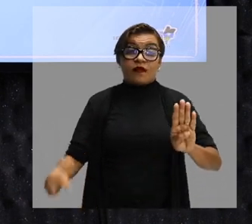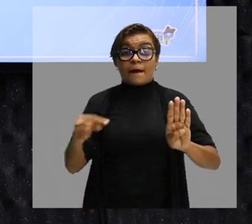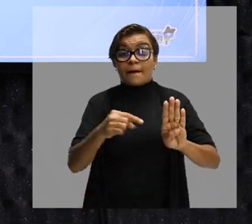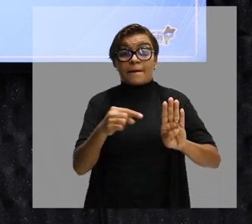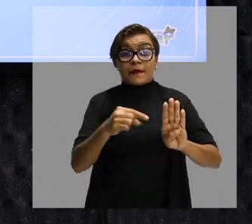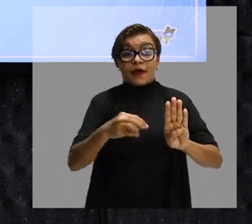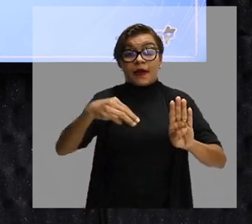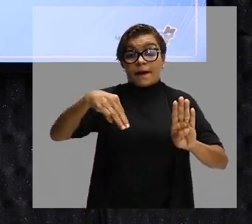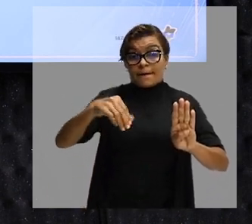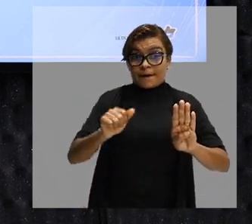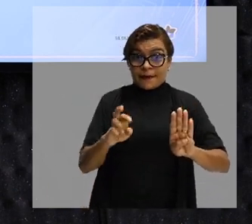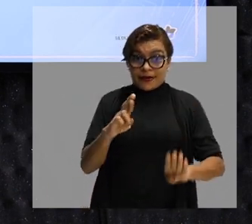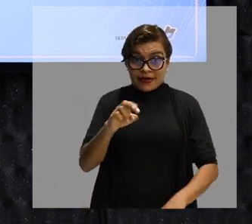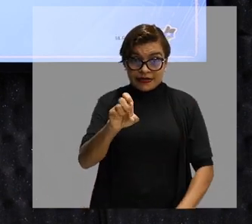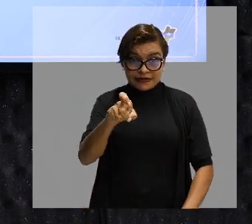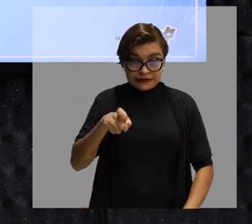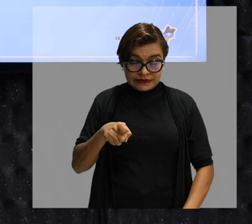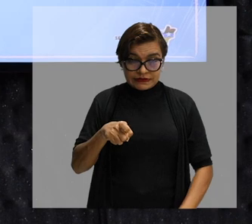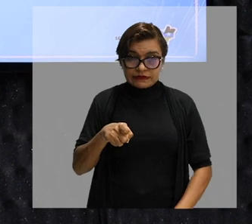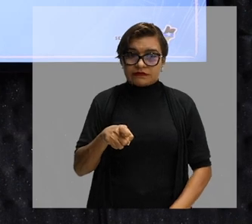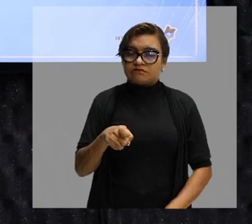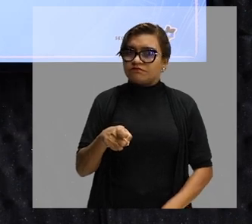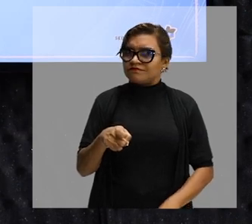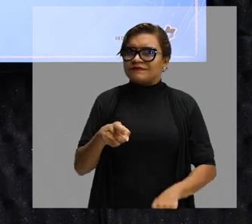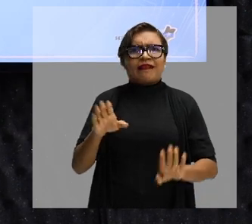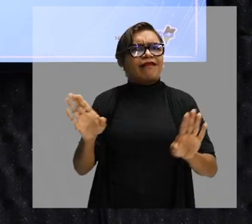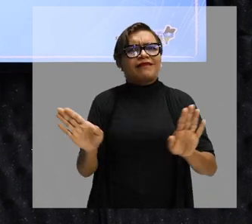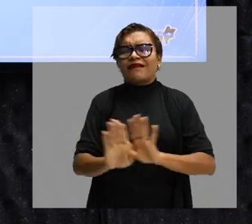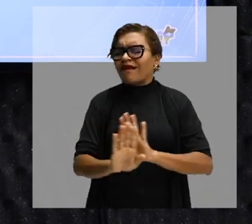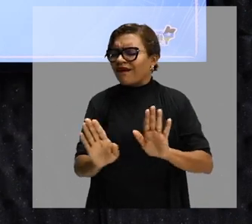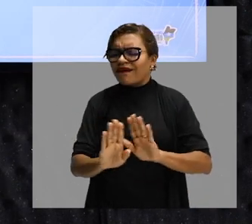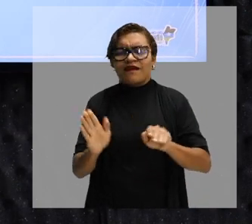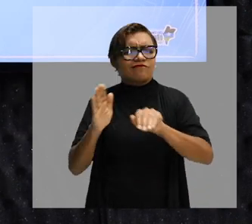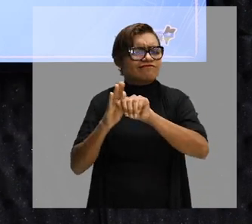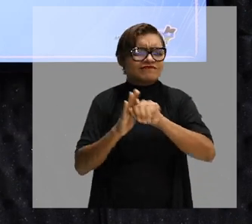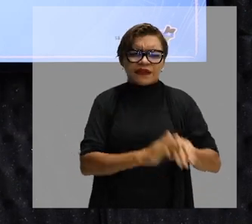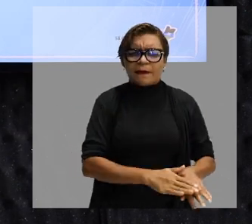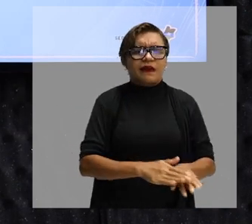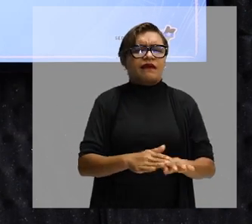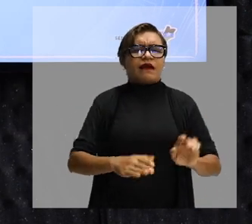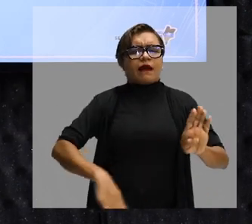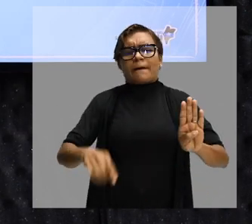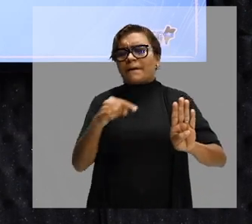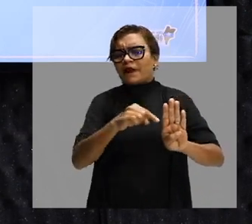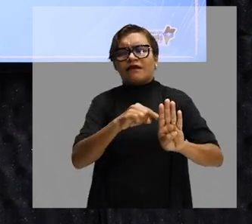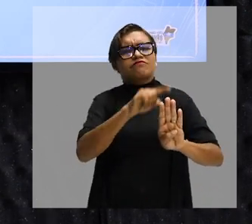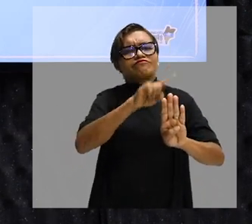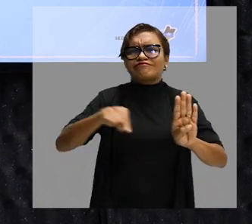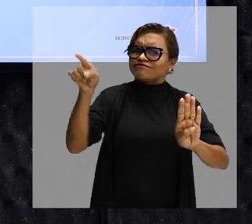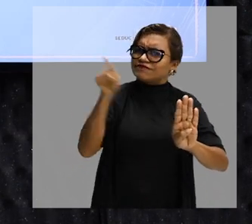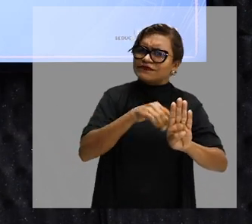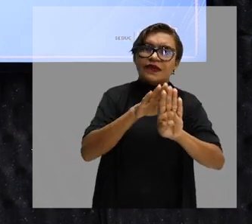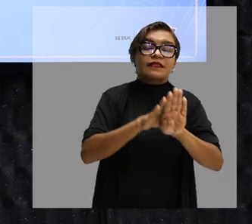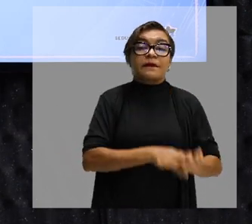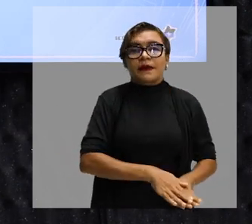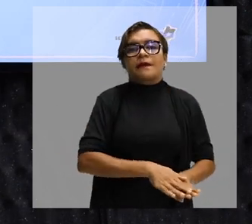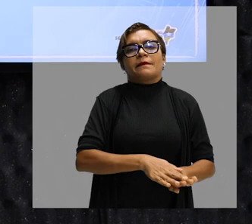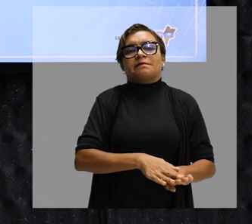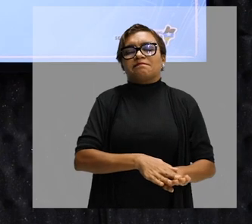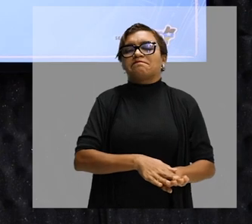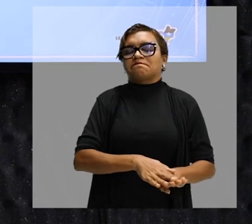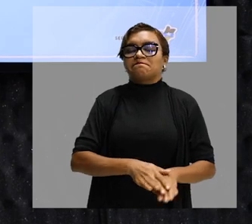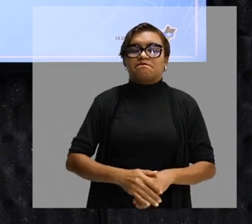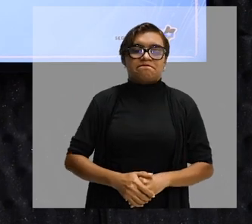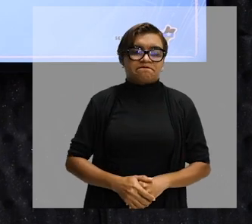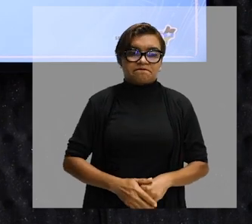Marx é socialismo científico. Também já está fora. Nós estamos falando do liberalismo, que é associado à burguesia e ao capital, por